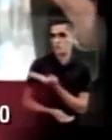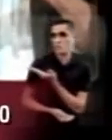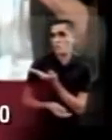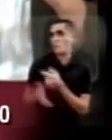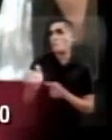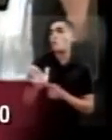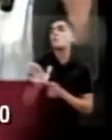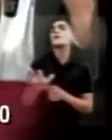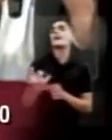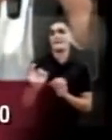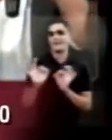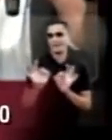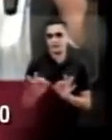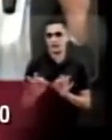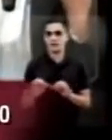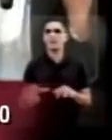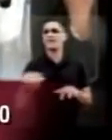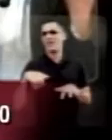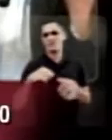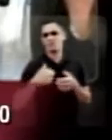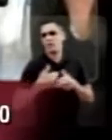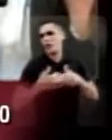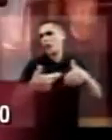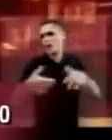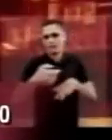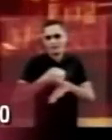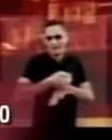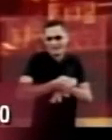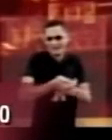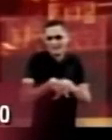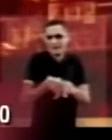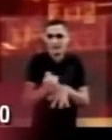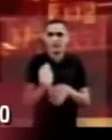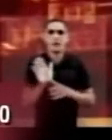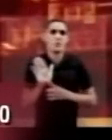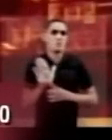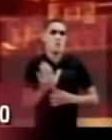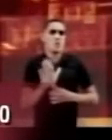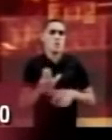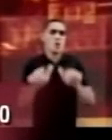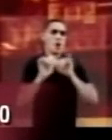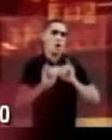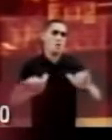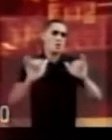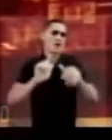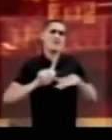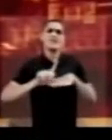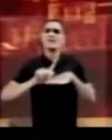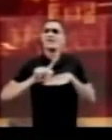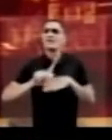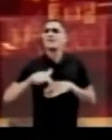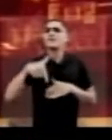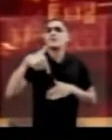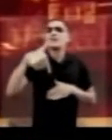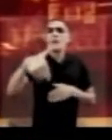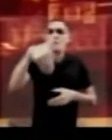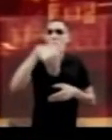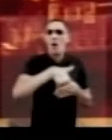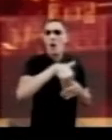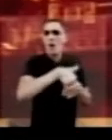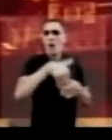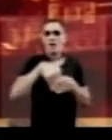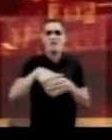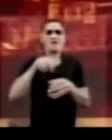news que aparecem dizendo o seguinte: depois da eleição vai explodir